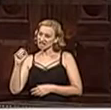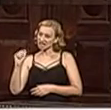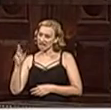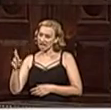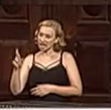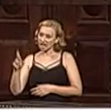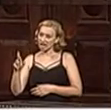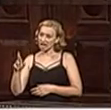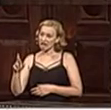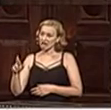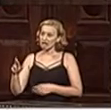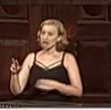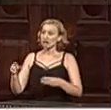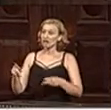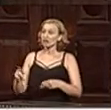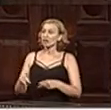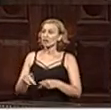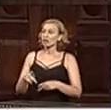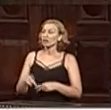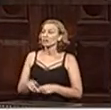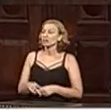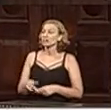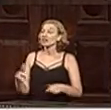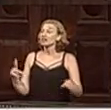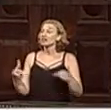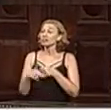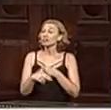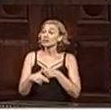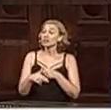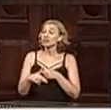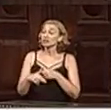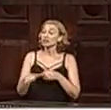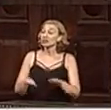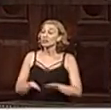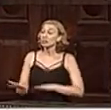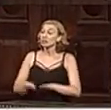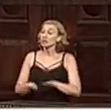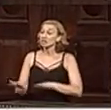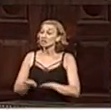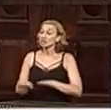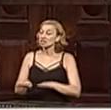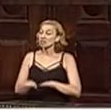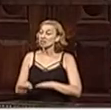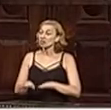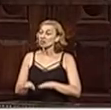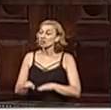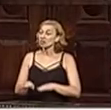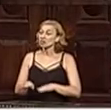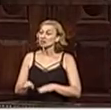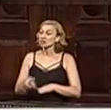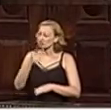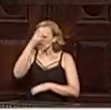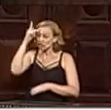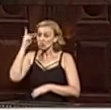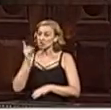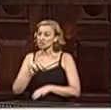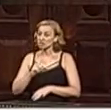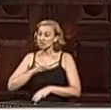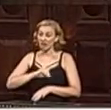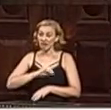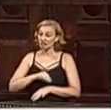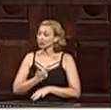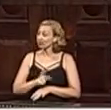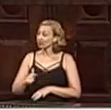o legítimo protesto dos servidores públicos que não estão recebendo o seu